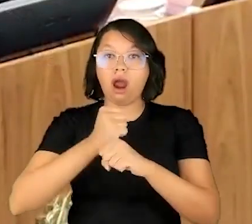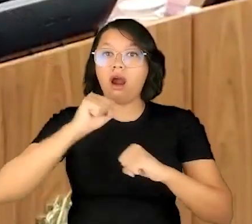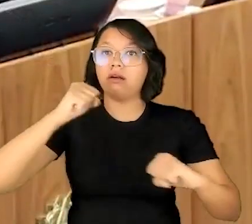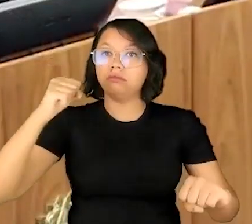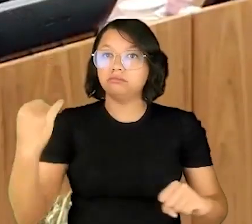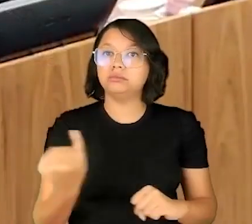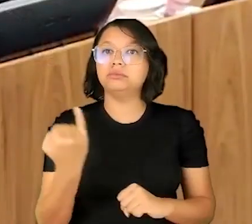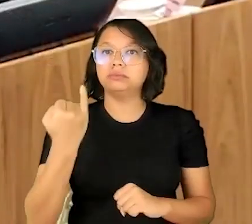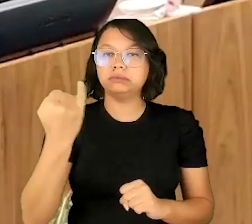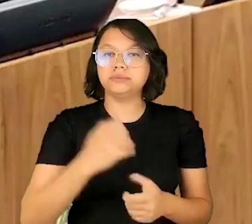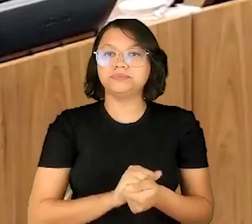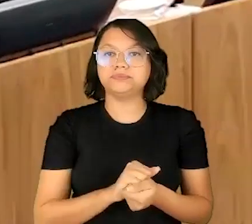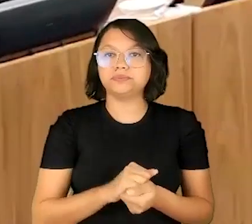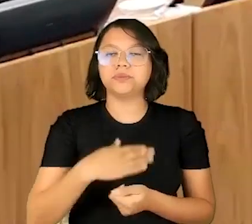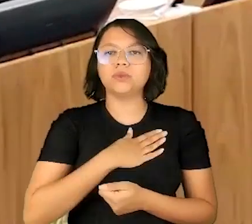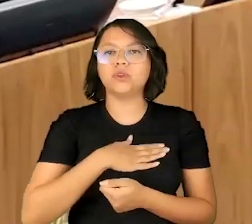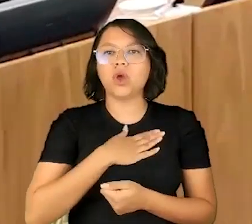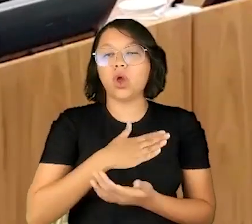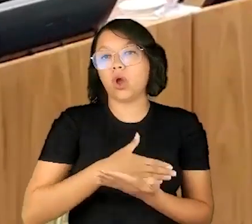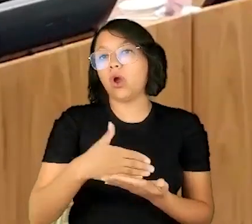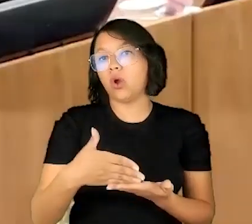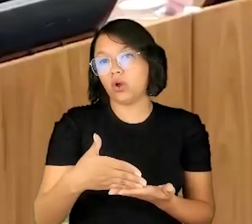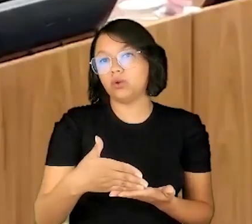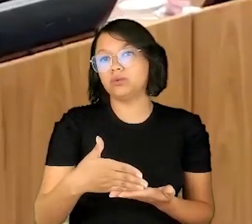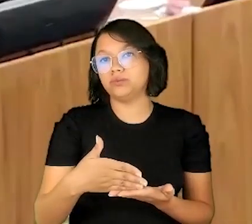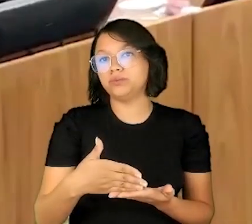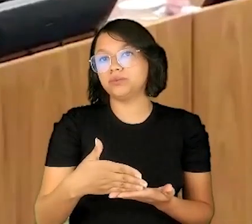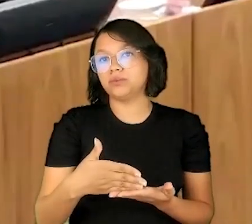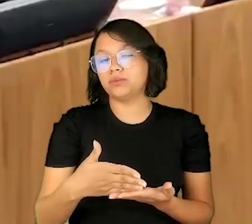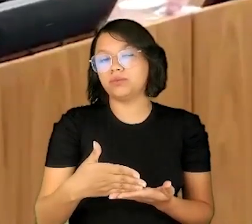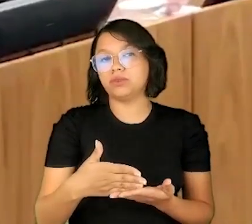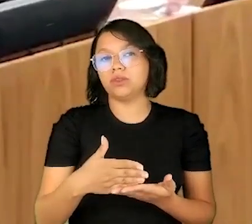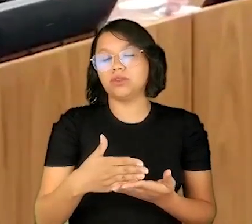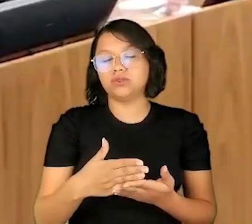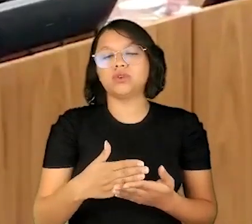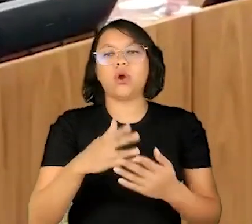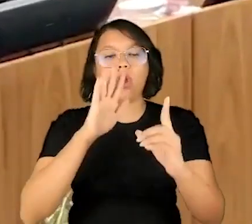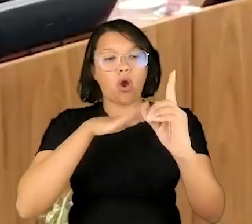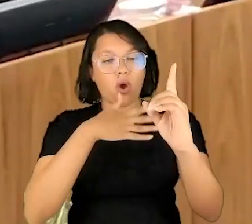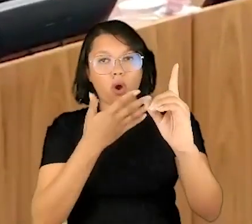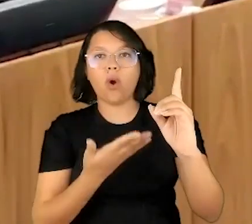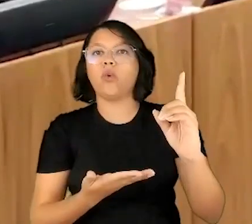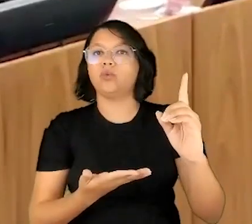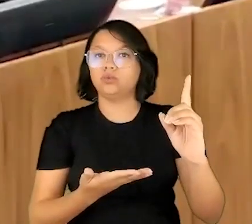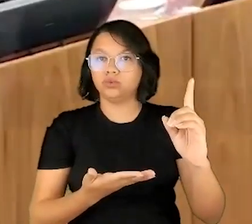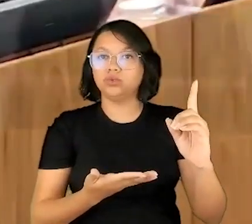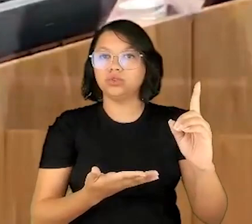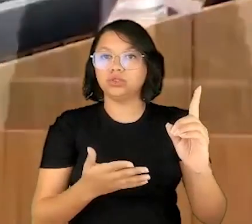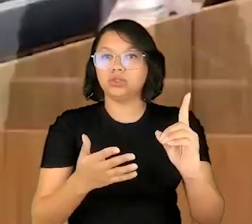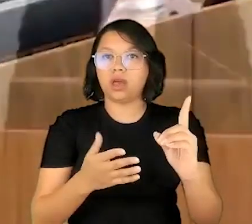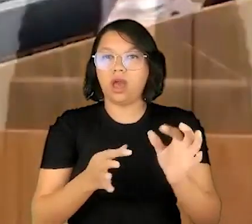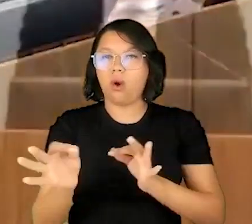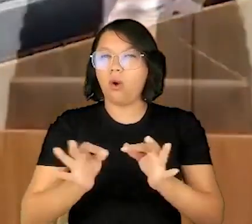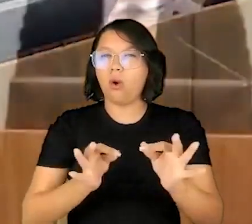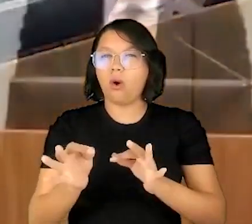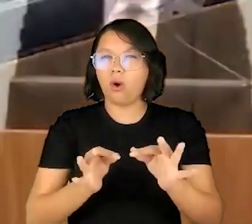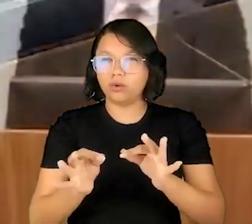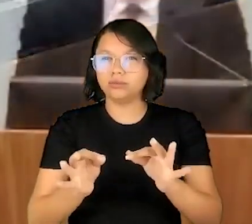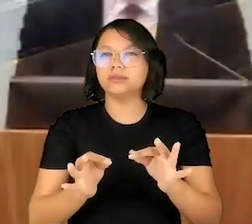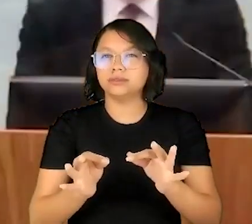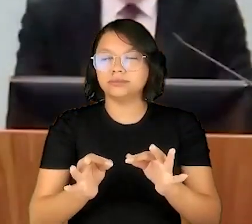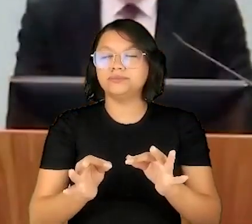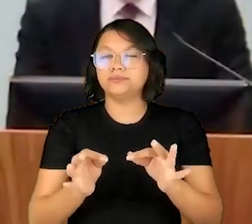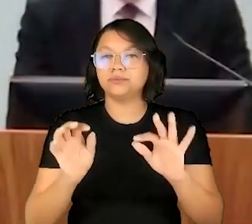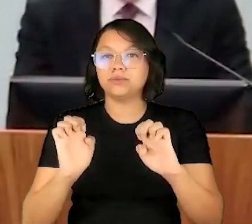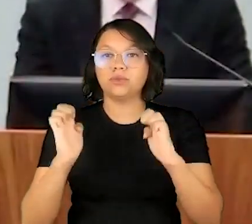importância, e gostaria inicialmente de saudar a organização do evento na pessoa